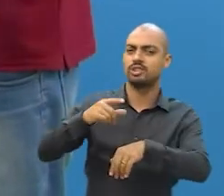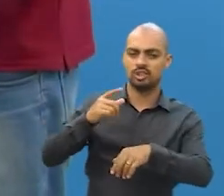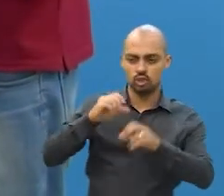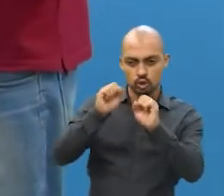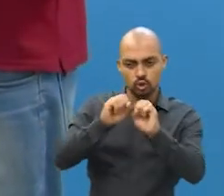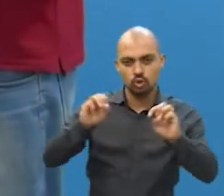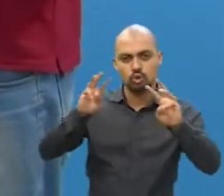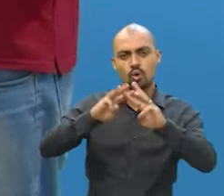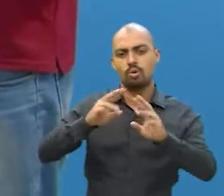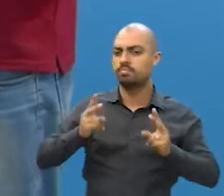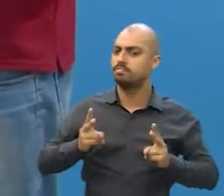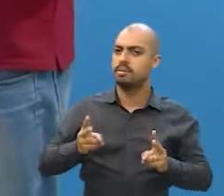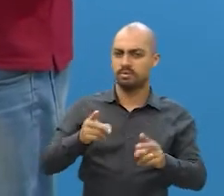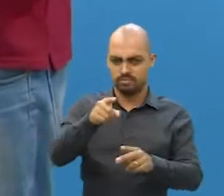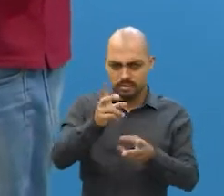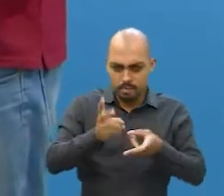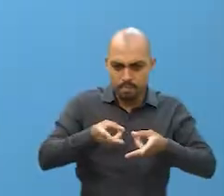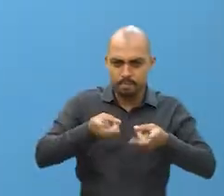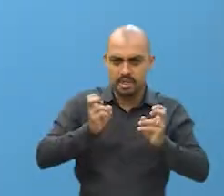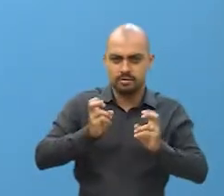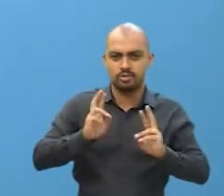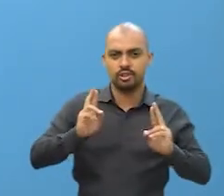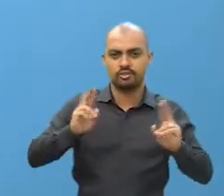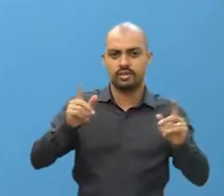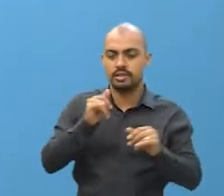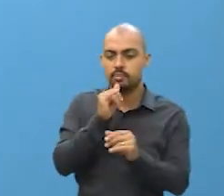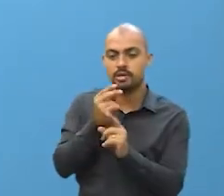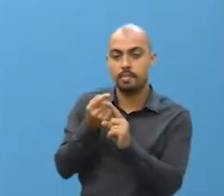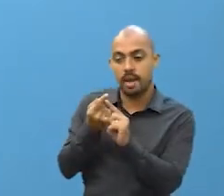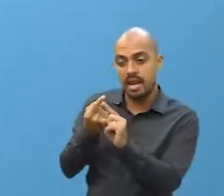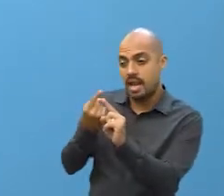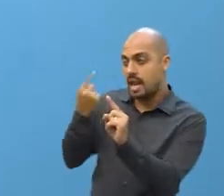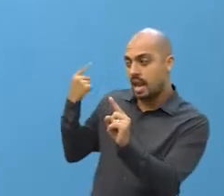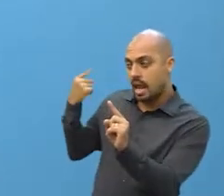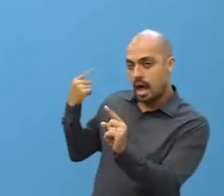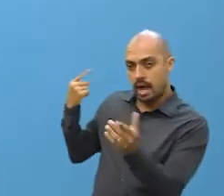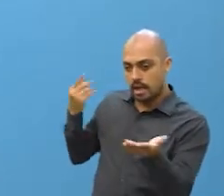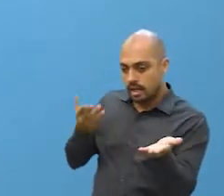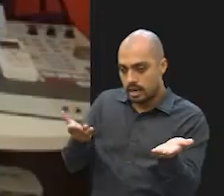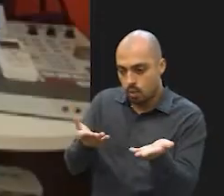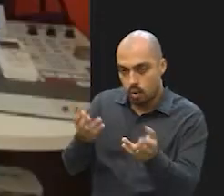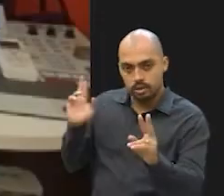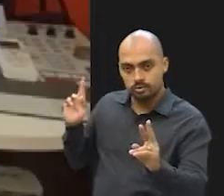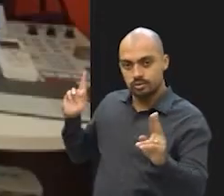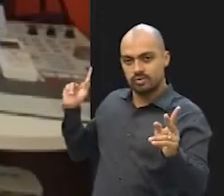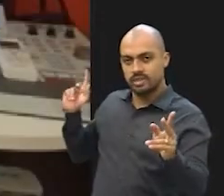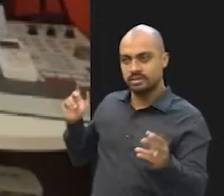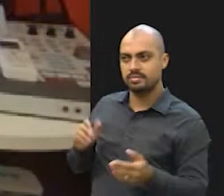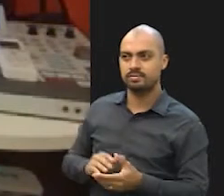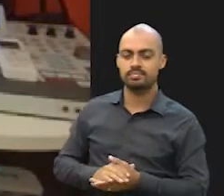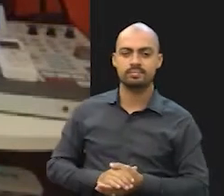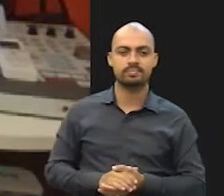seus shows. Você percebe essa diferença de como era lá atrás, como é hoje?